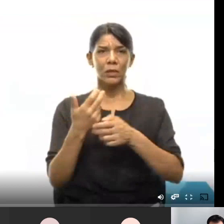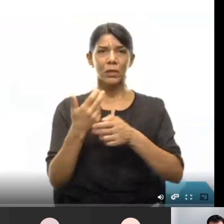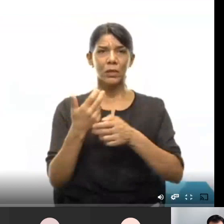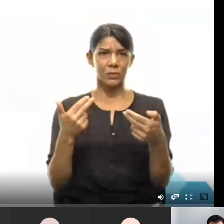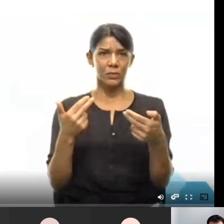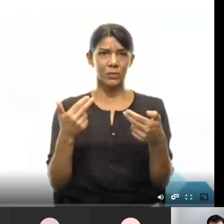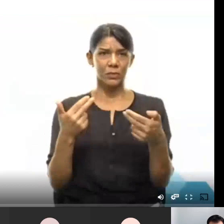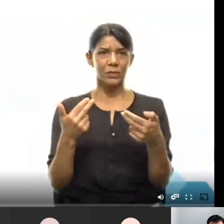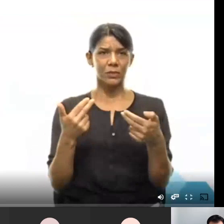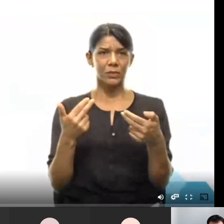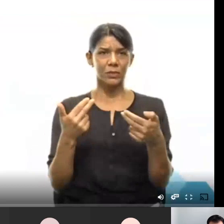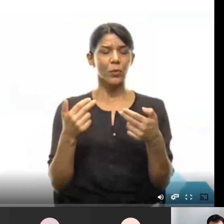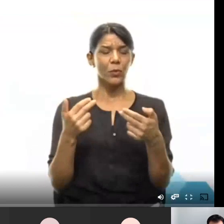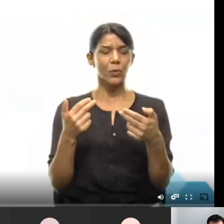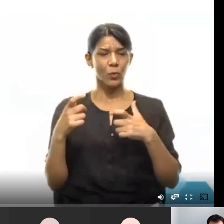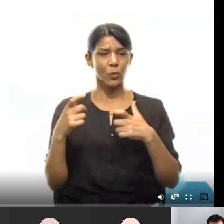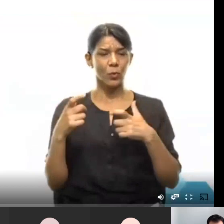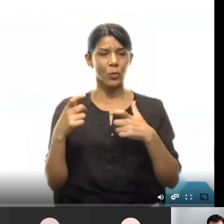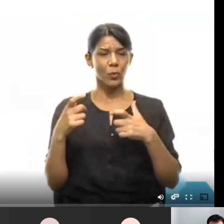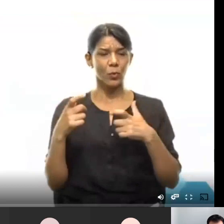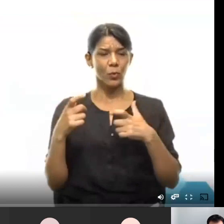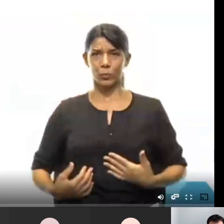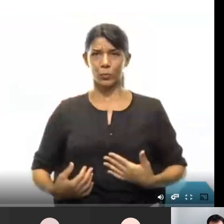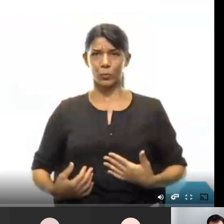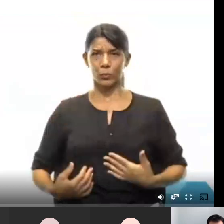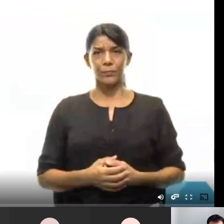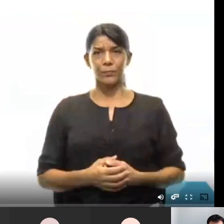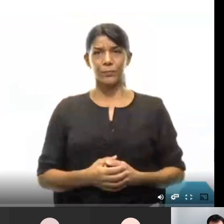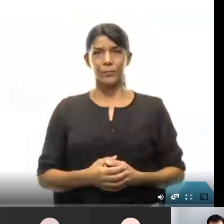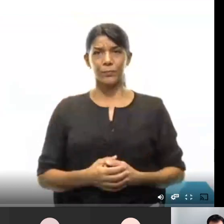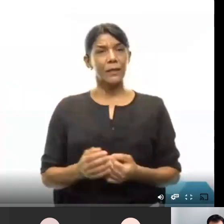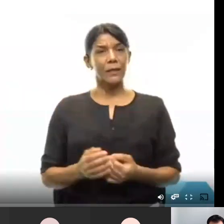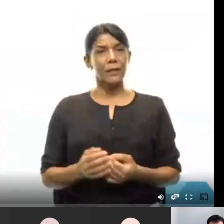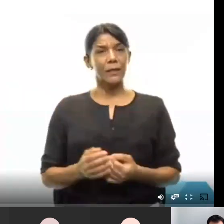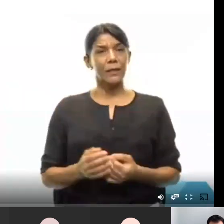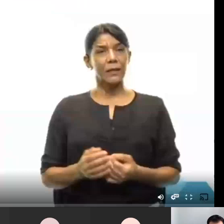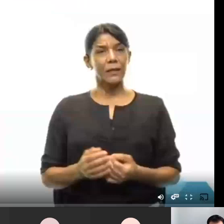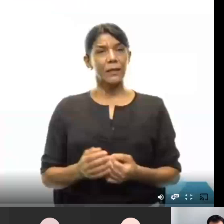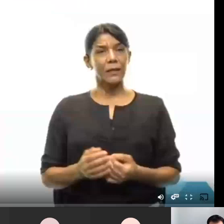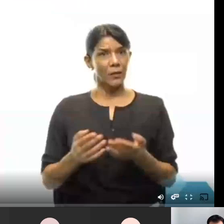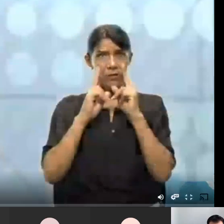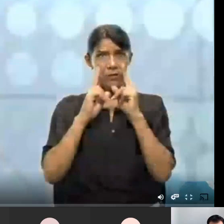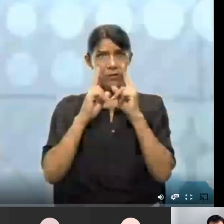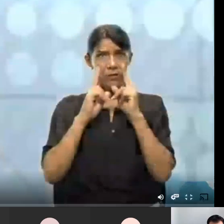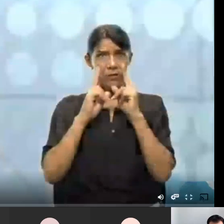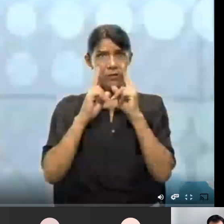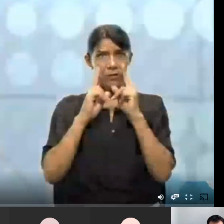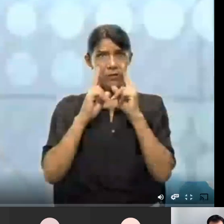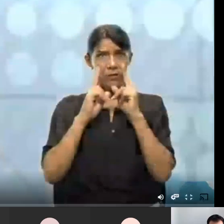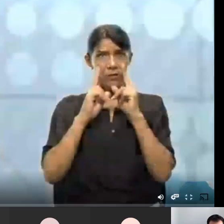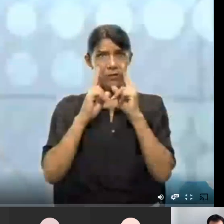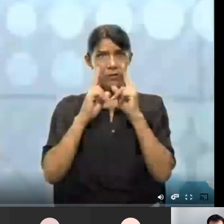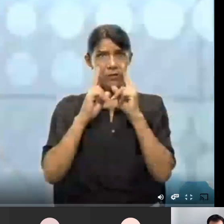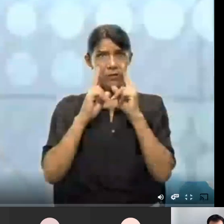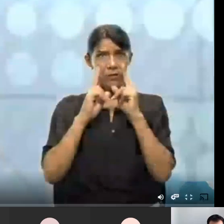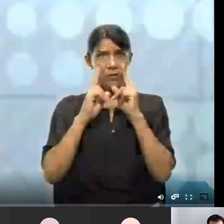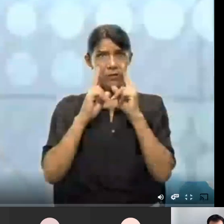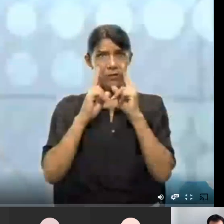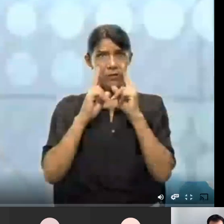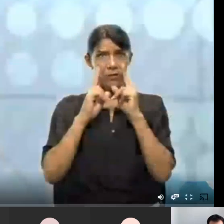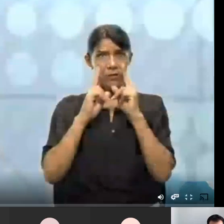em outro órgão, certo? E agora, acompanhem comigo um vídeo muito interessante que